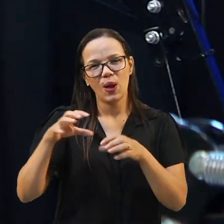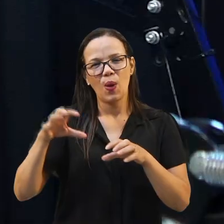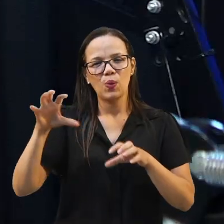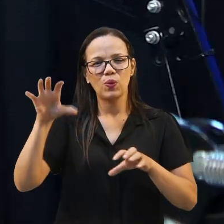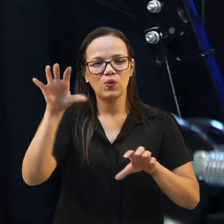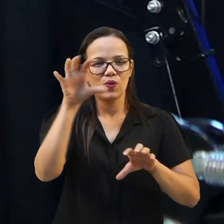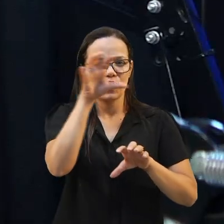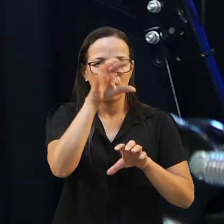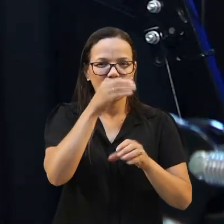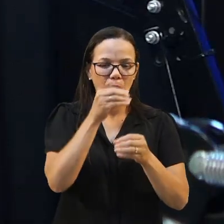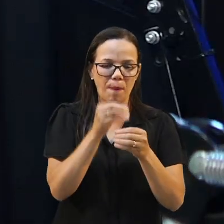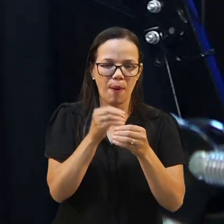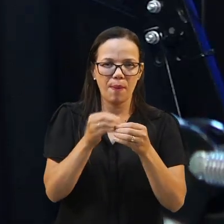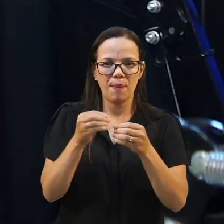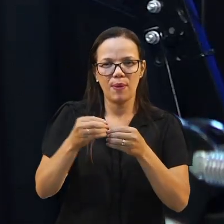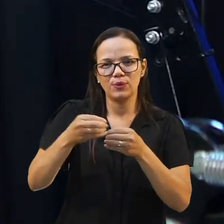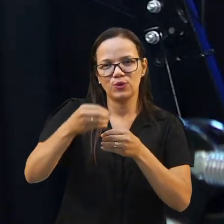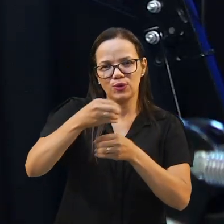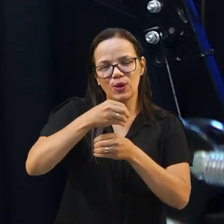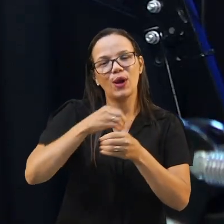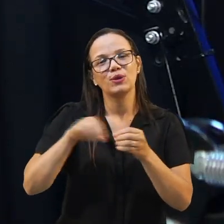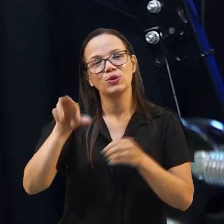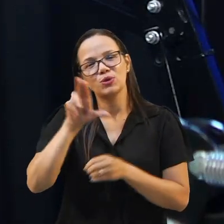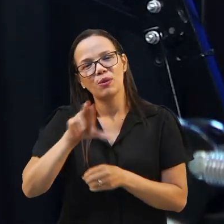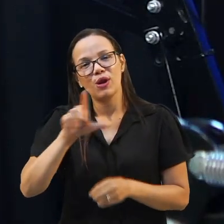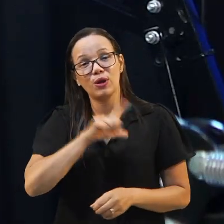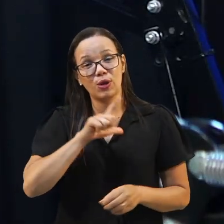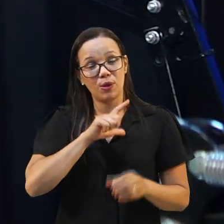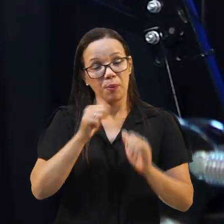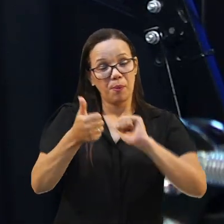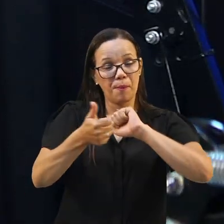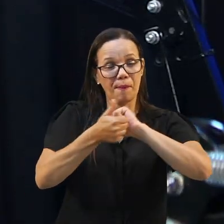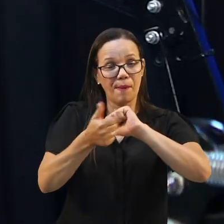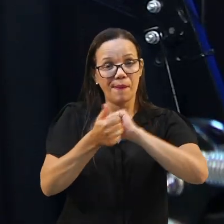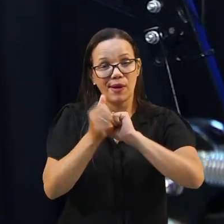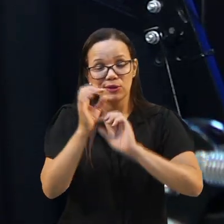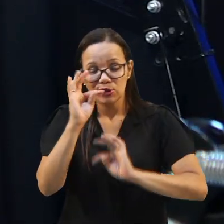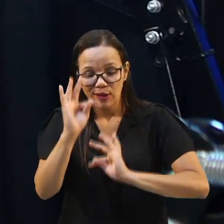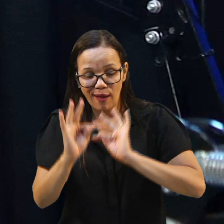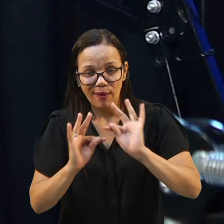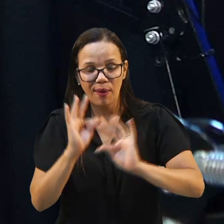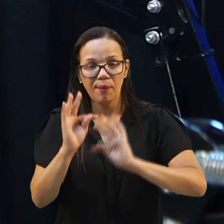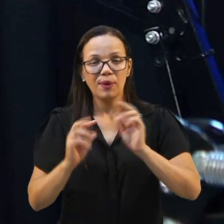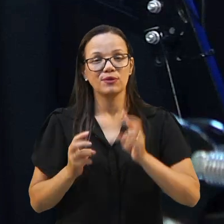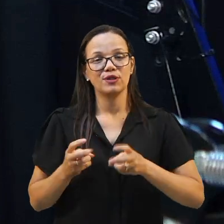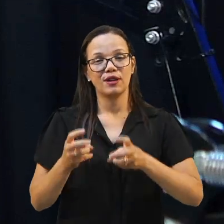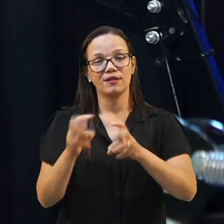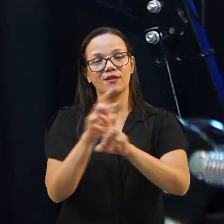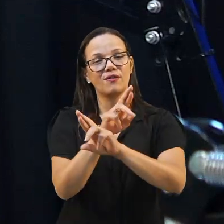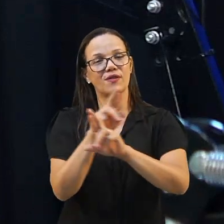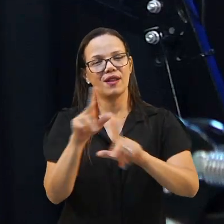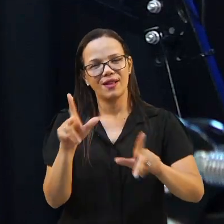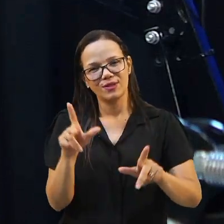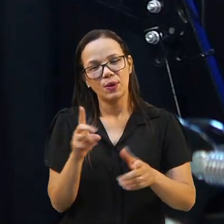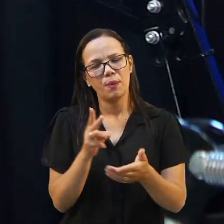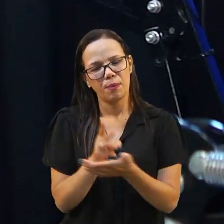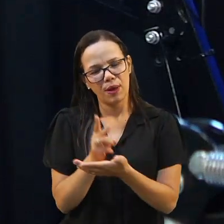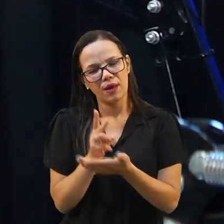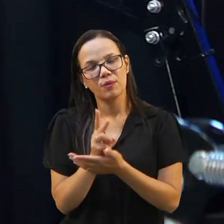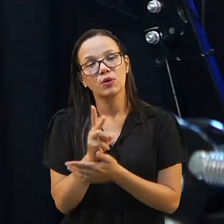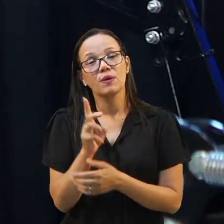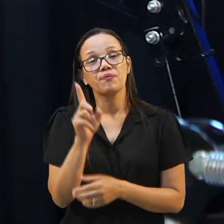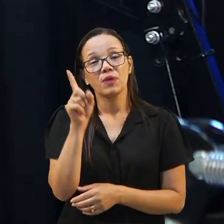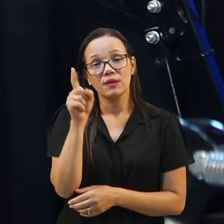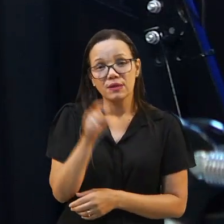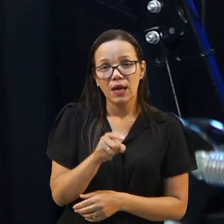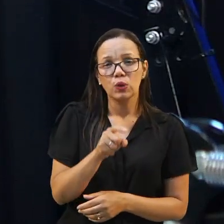Uberlândia, que mantém uma qualidade de tratamento de câncer diferenciada, apesar de ser um hospital